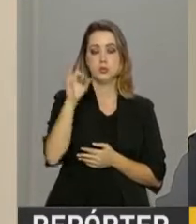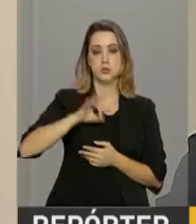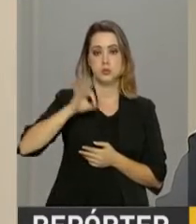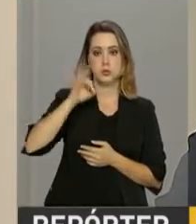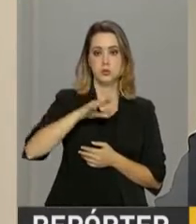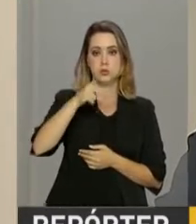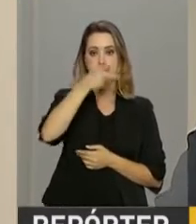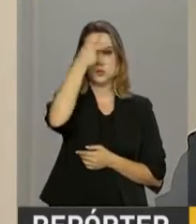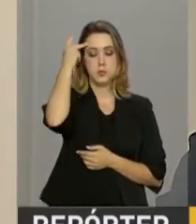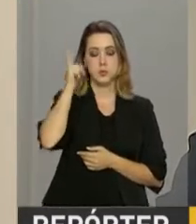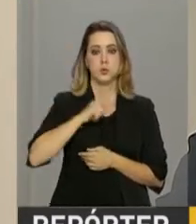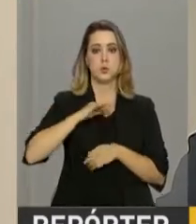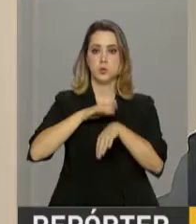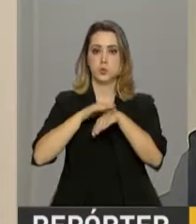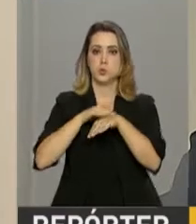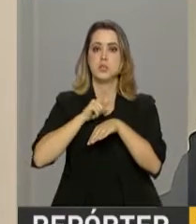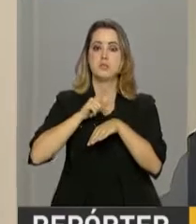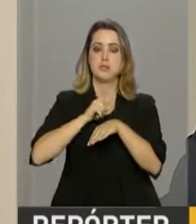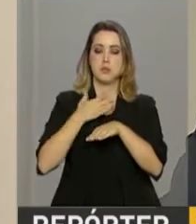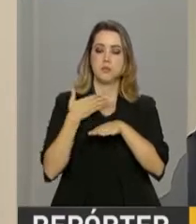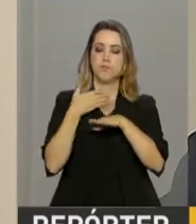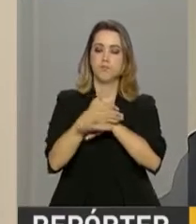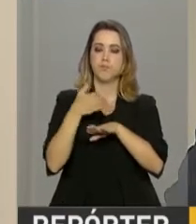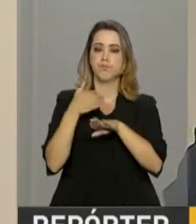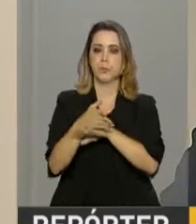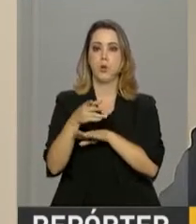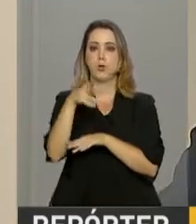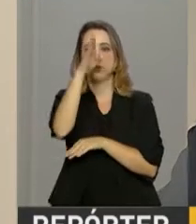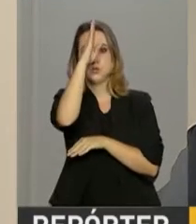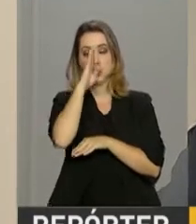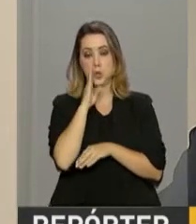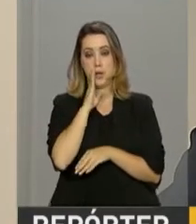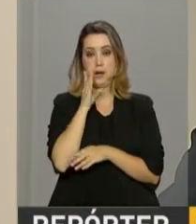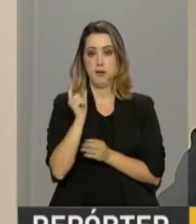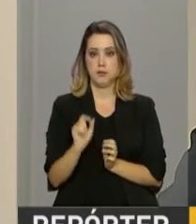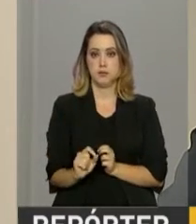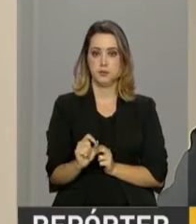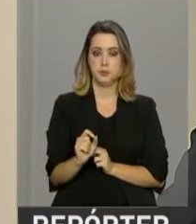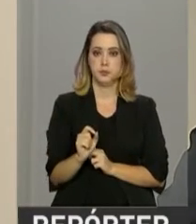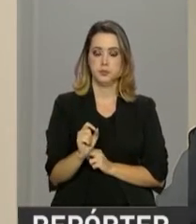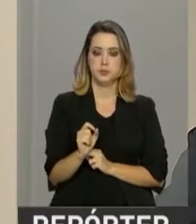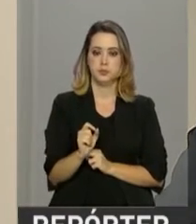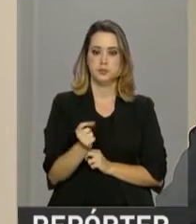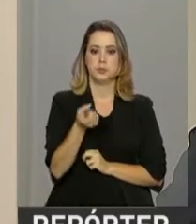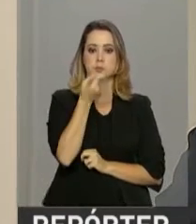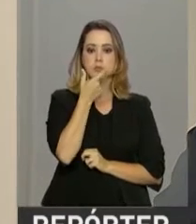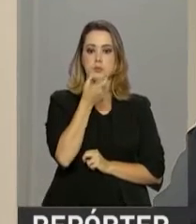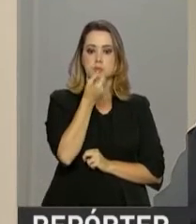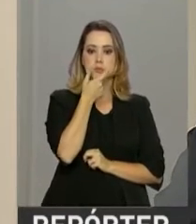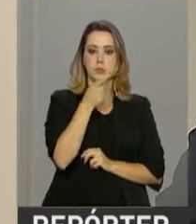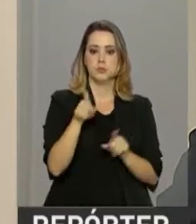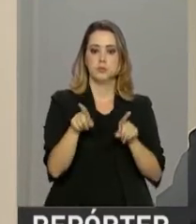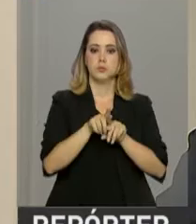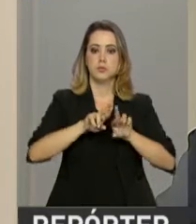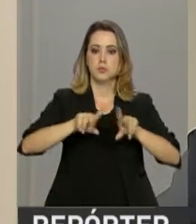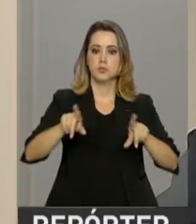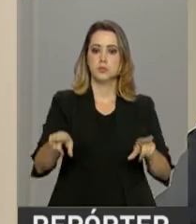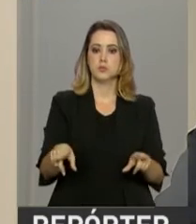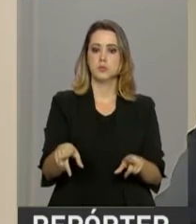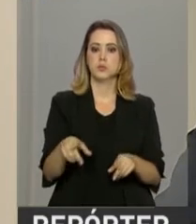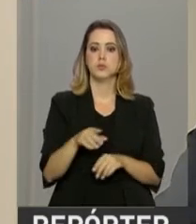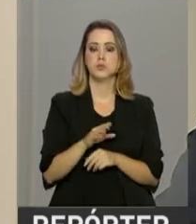têm diabetes, elas têm acesso aos programas públicos de medicamentos para a